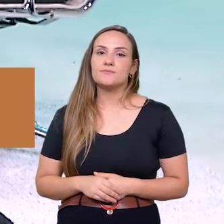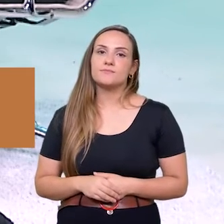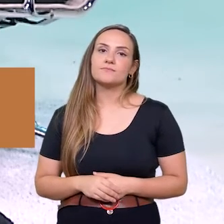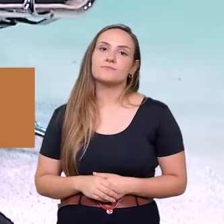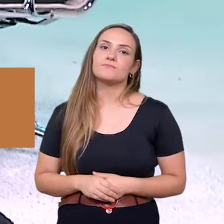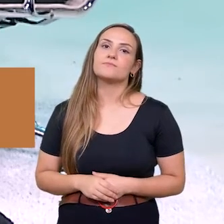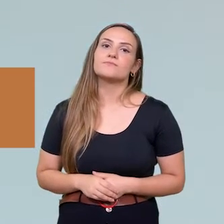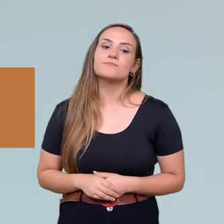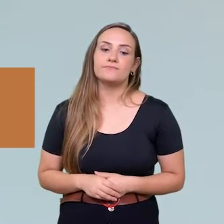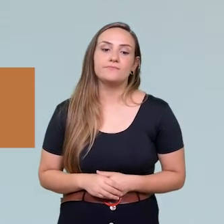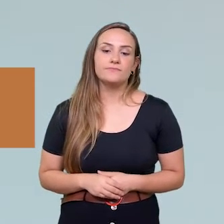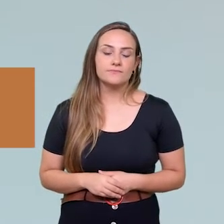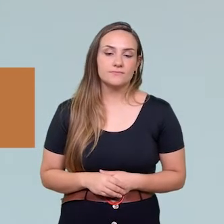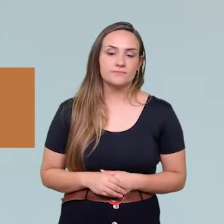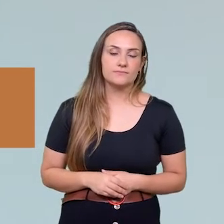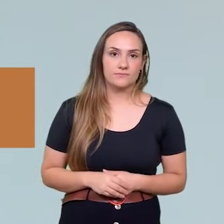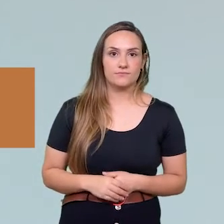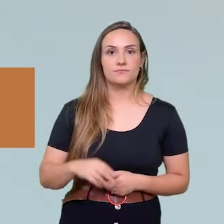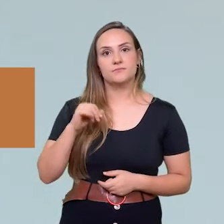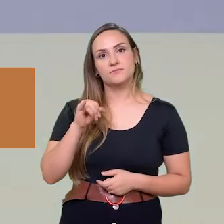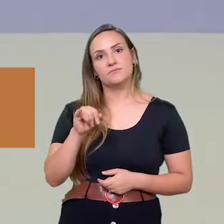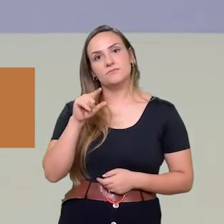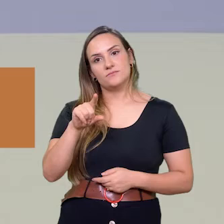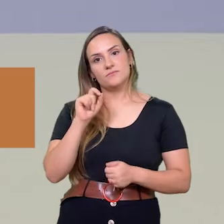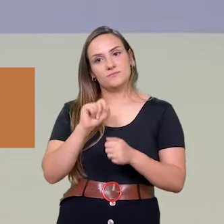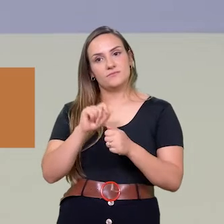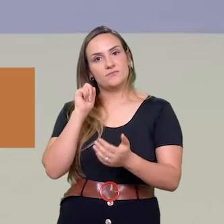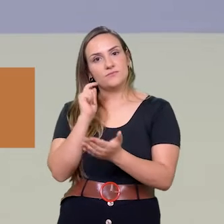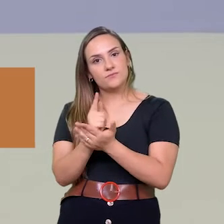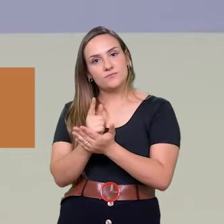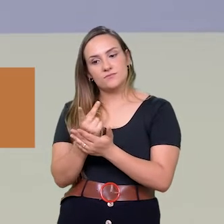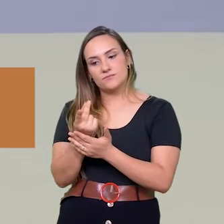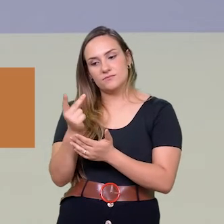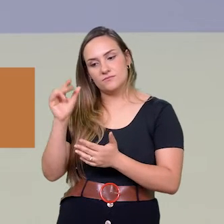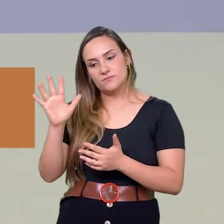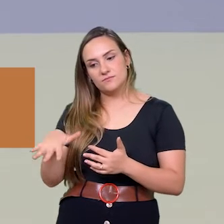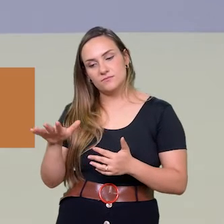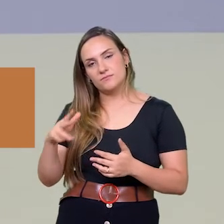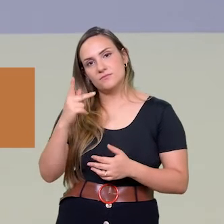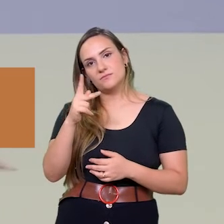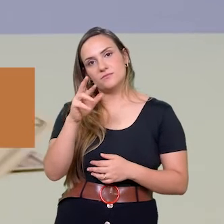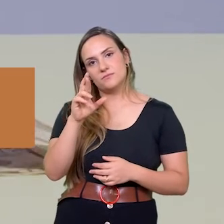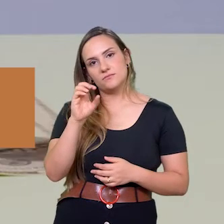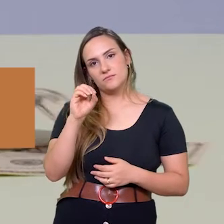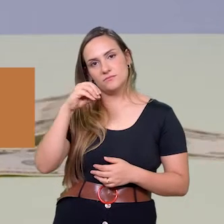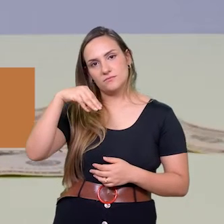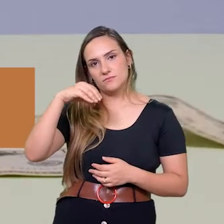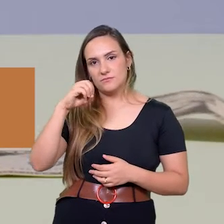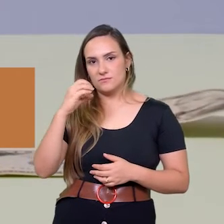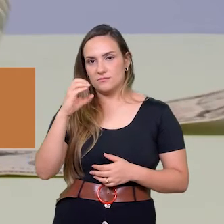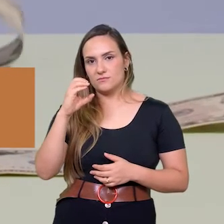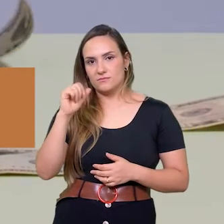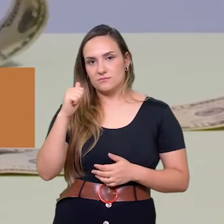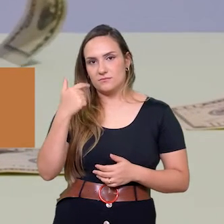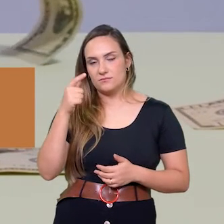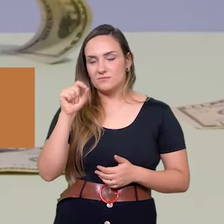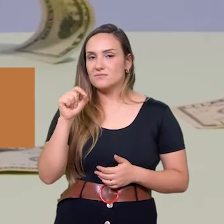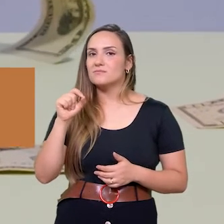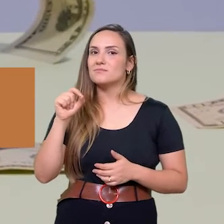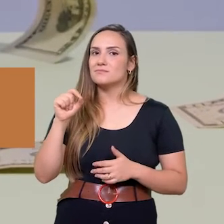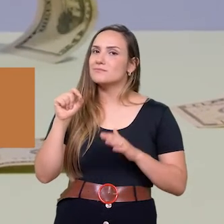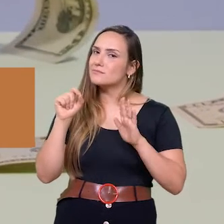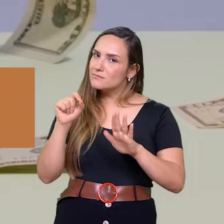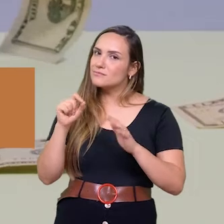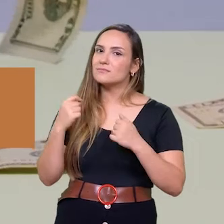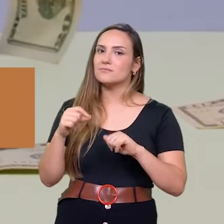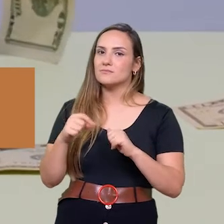casos? As compras em tempo de promoção, primeiro que a gente